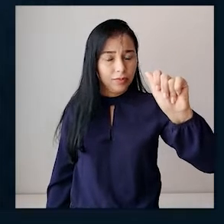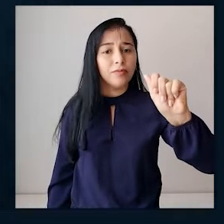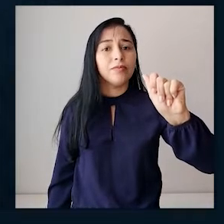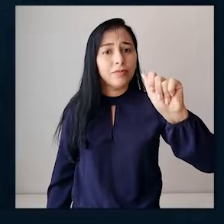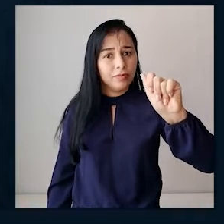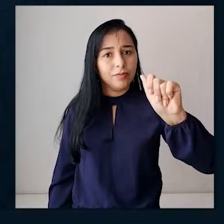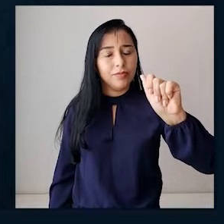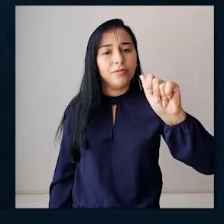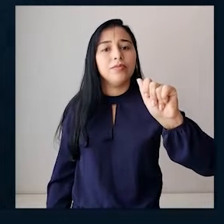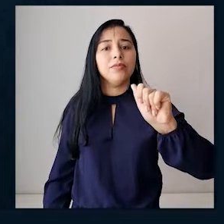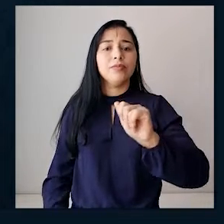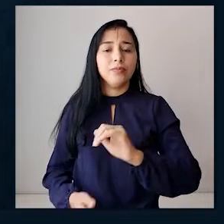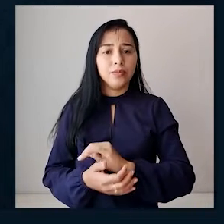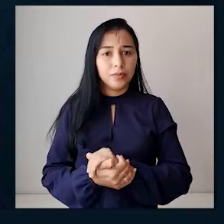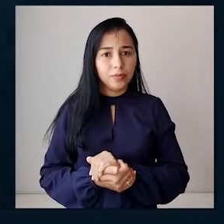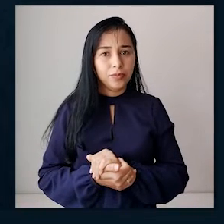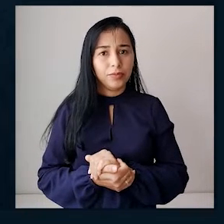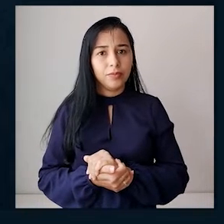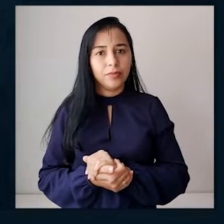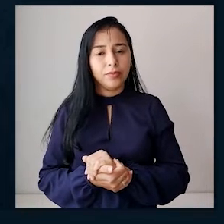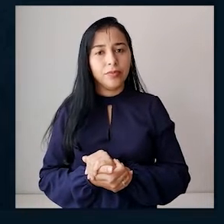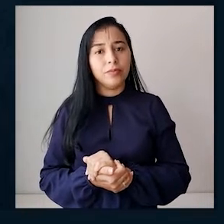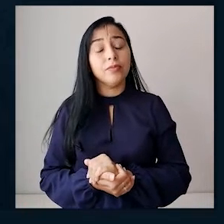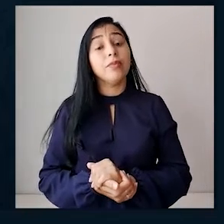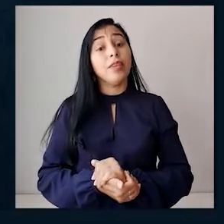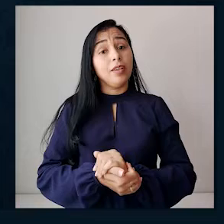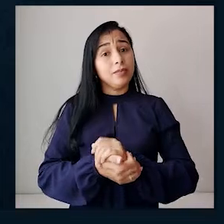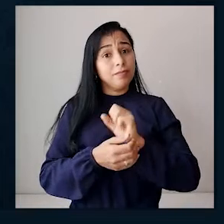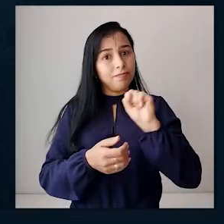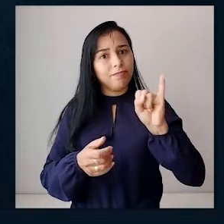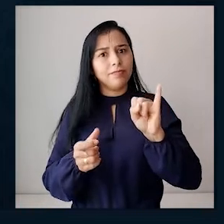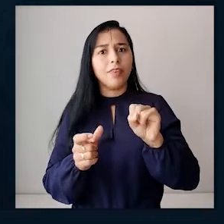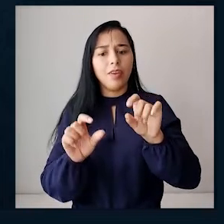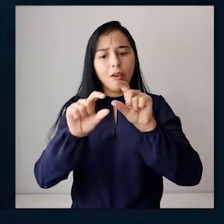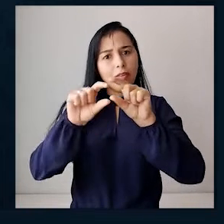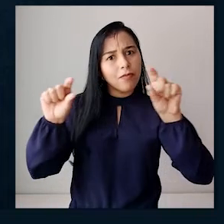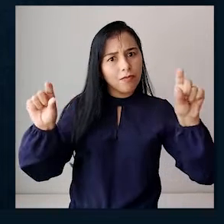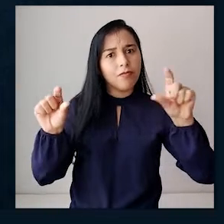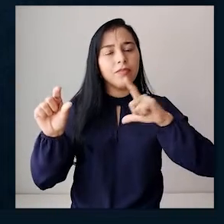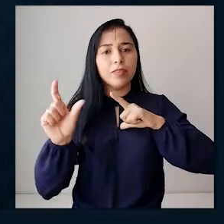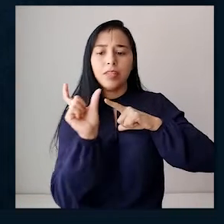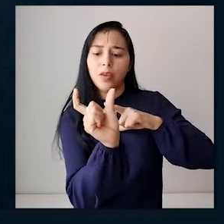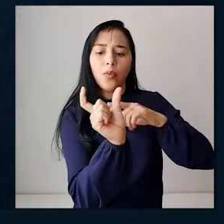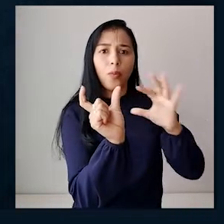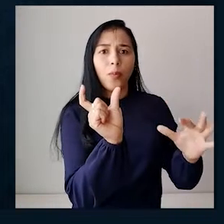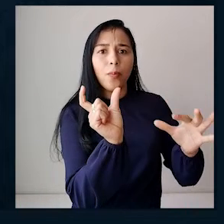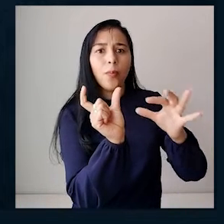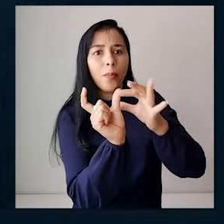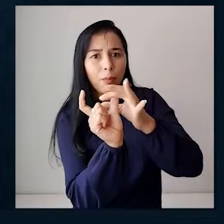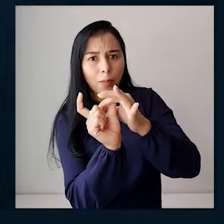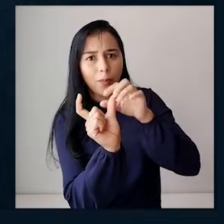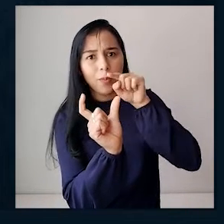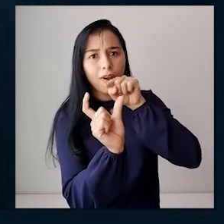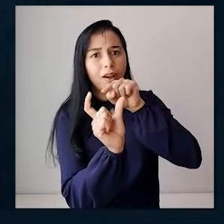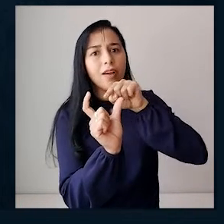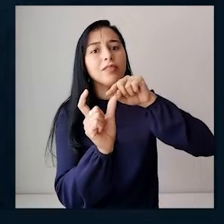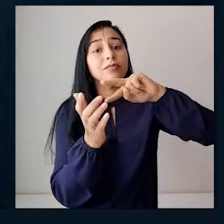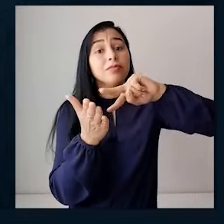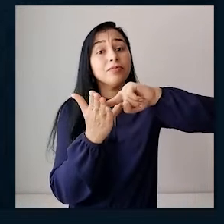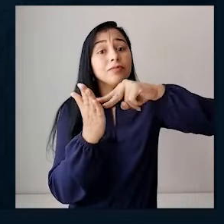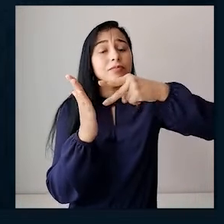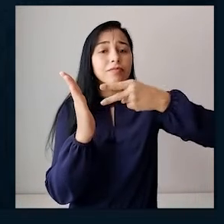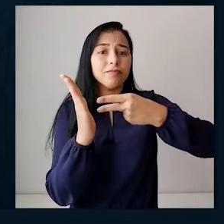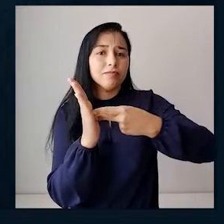coordenada sindética aditiva. E quando eu tenho um período onde há um conectivo